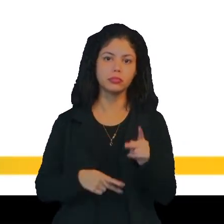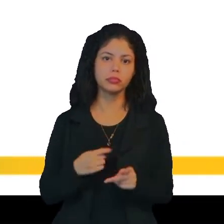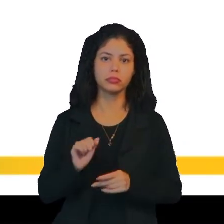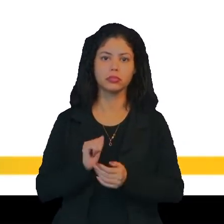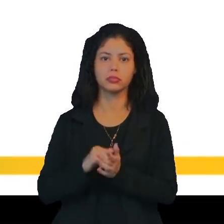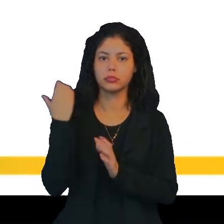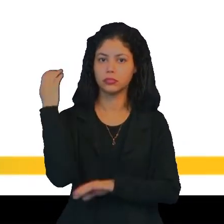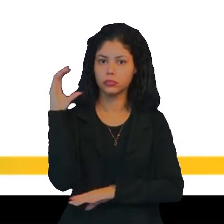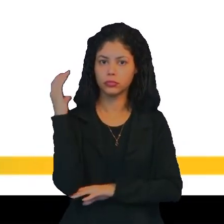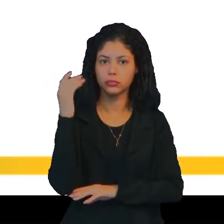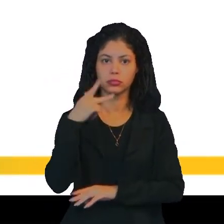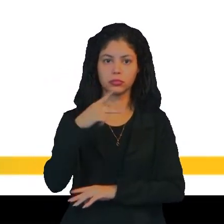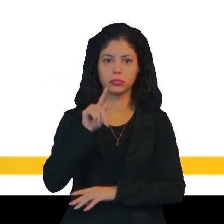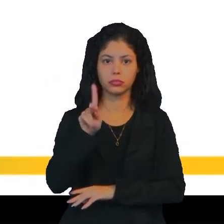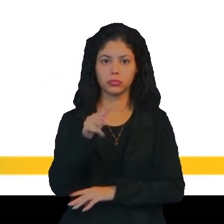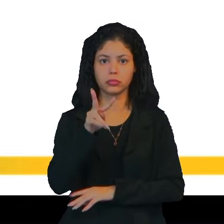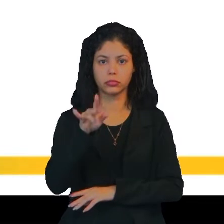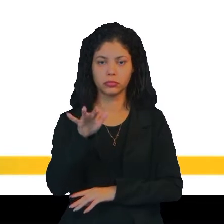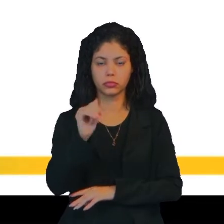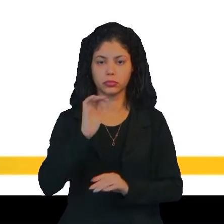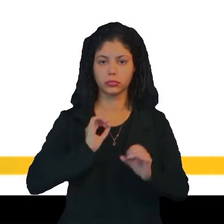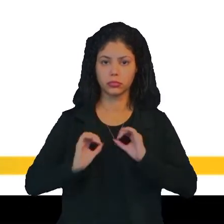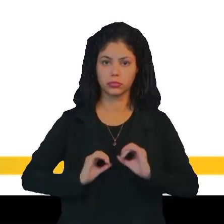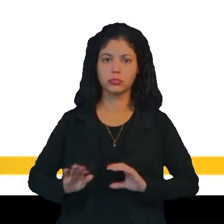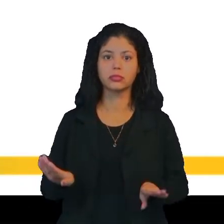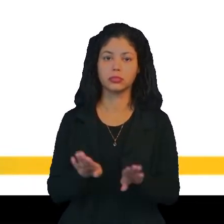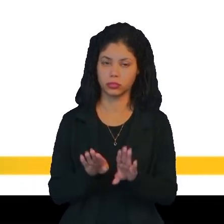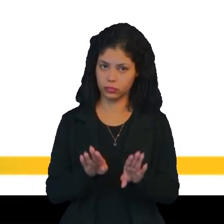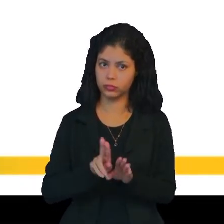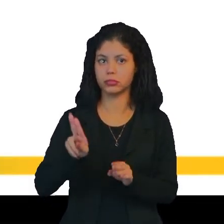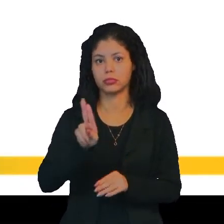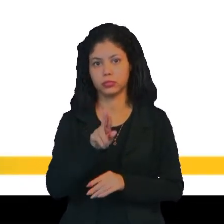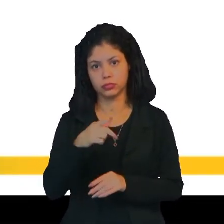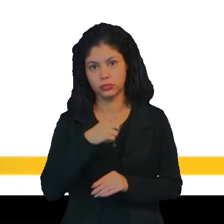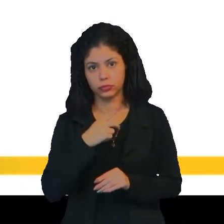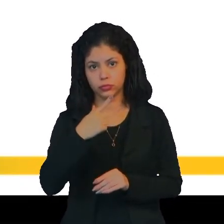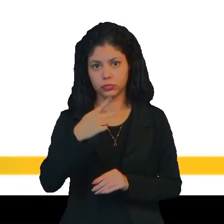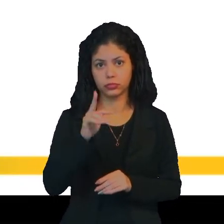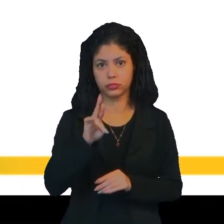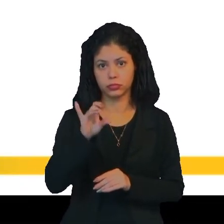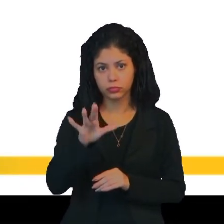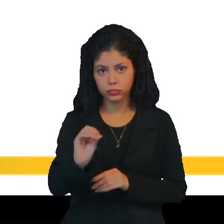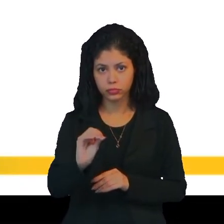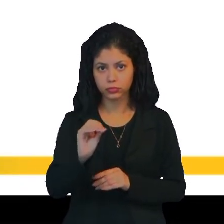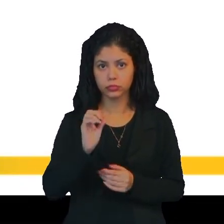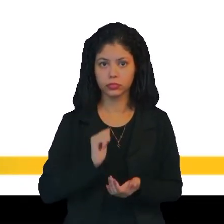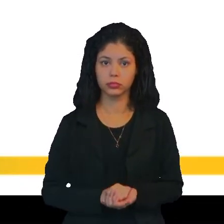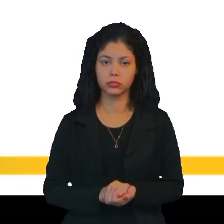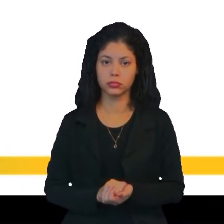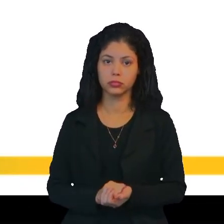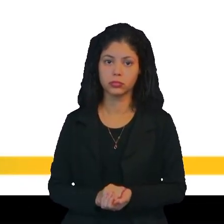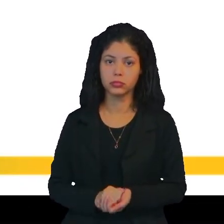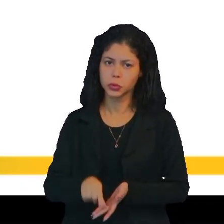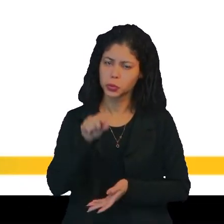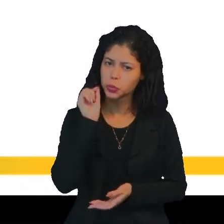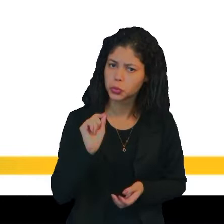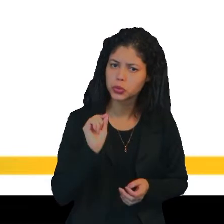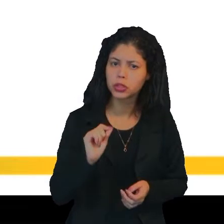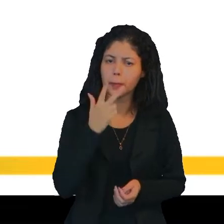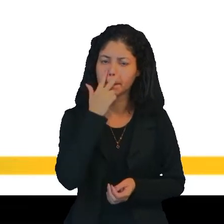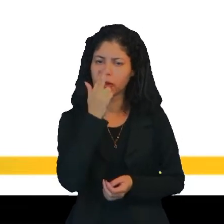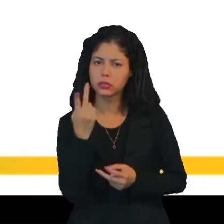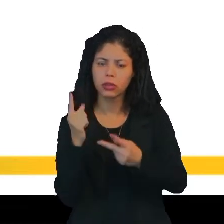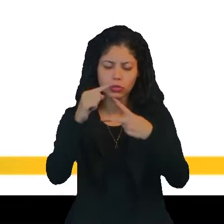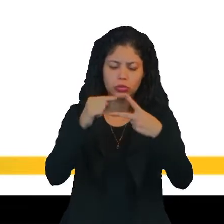Panthera onça. Então, nós temos também a pantera, que o nome científico dela é Panthera leo. Então, o que tem em